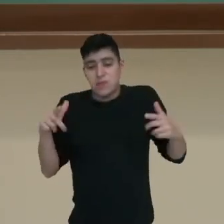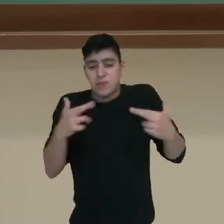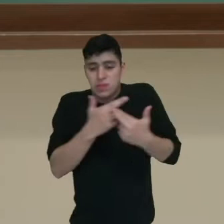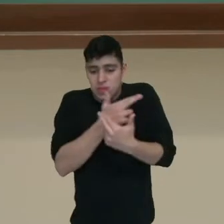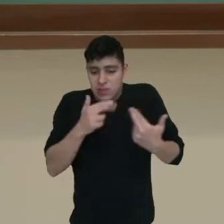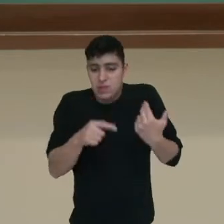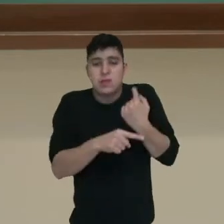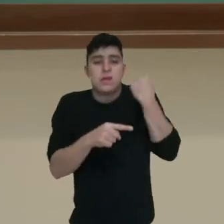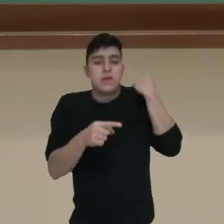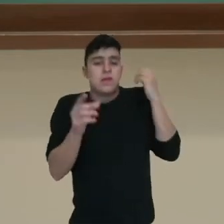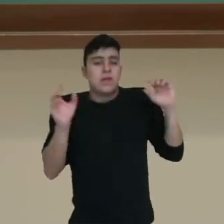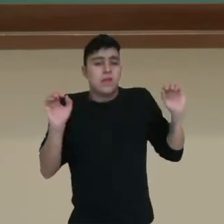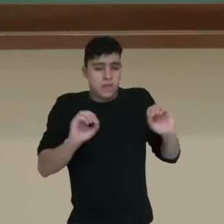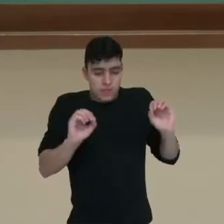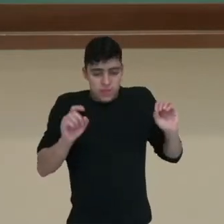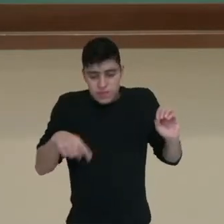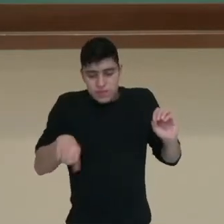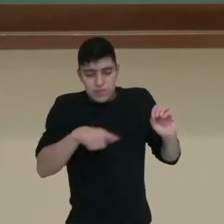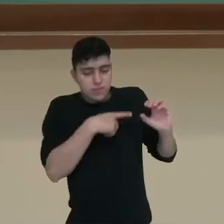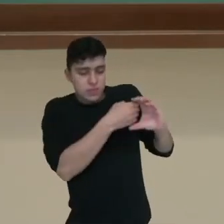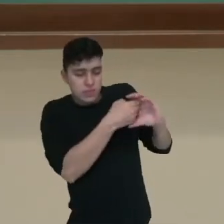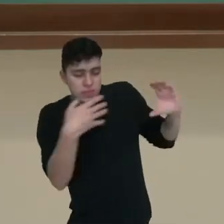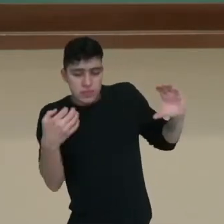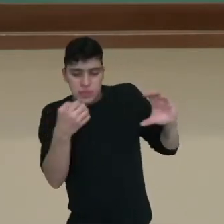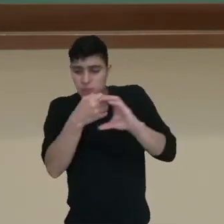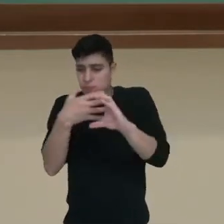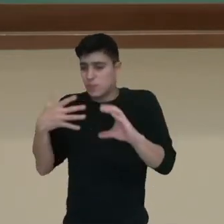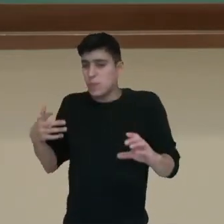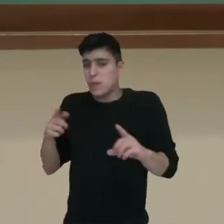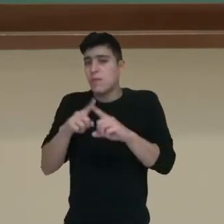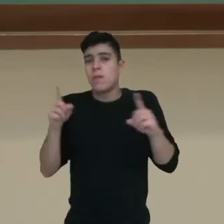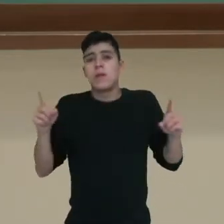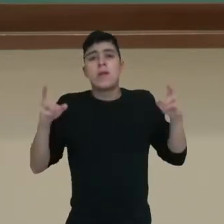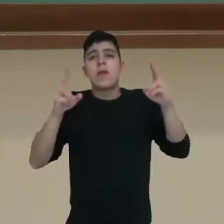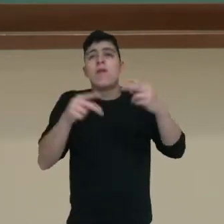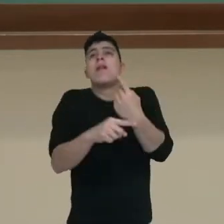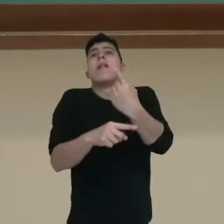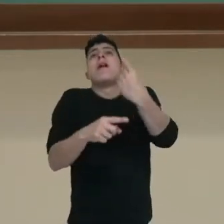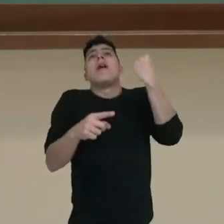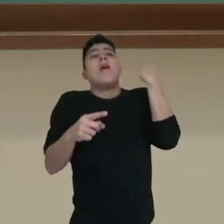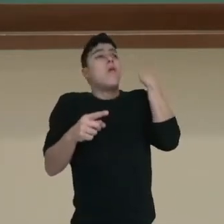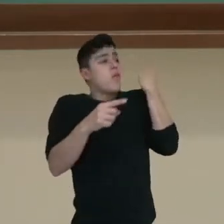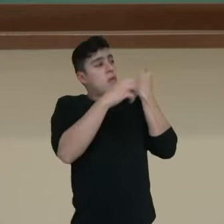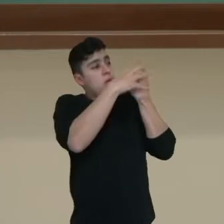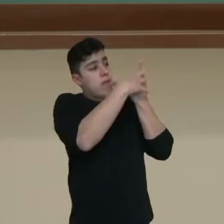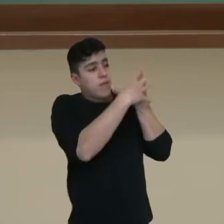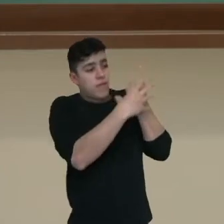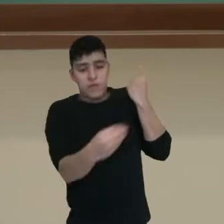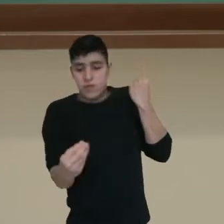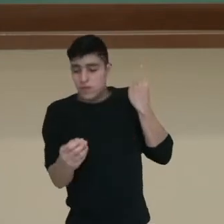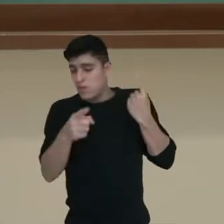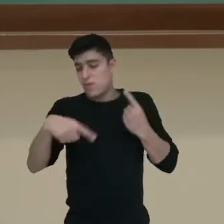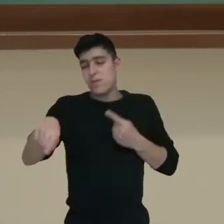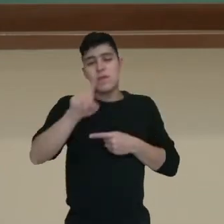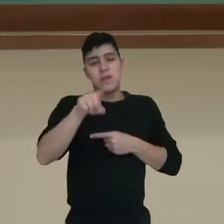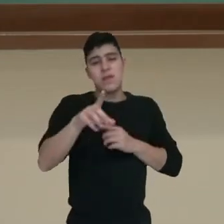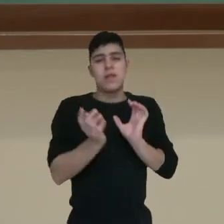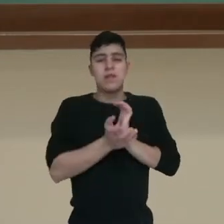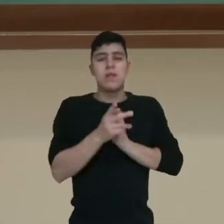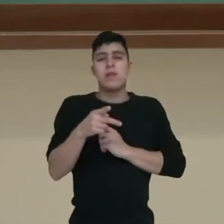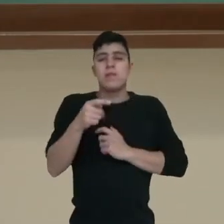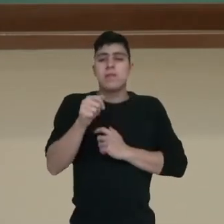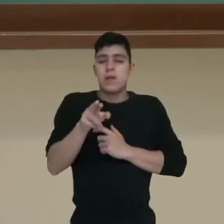tem algumas características em comum, mas que não tem um ancestral comum. E é por isso que a gente diz que eles são parafiléticos,